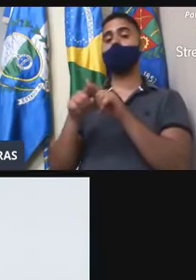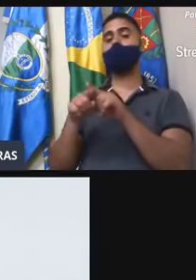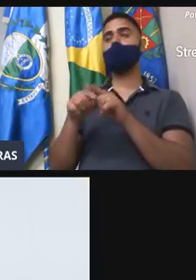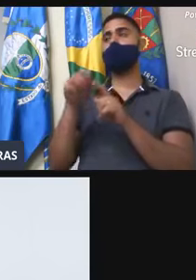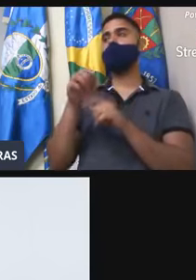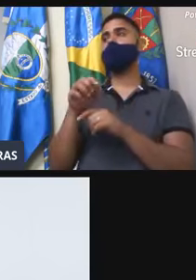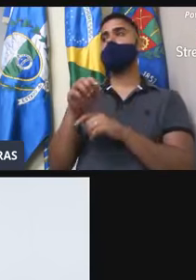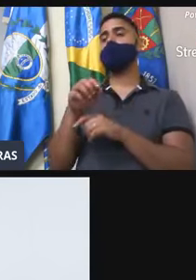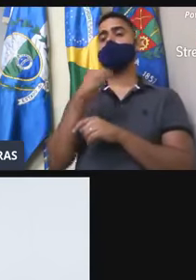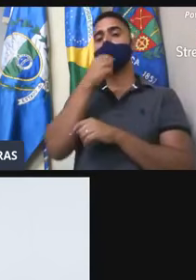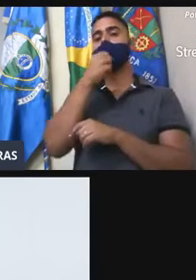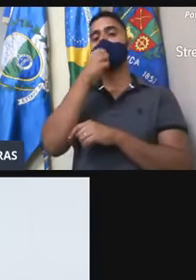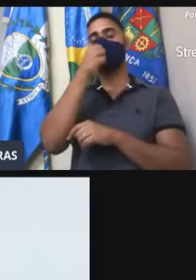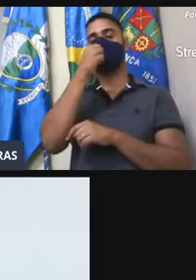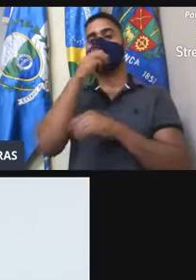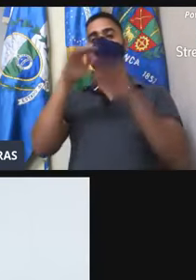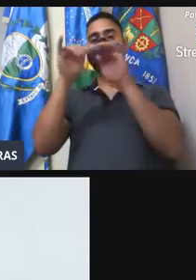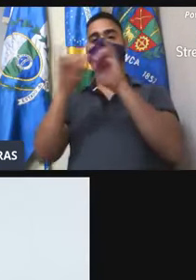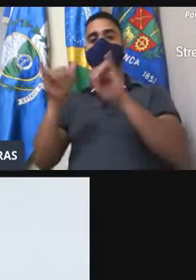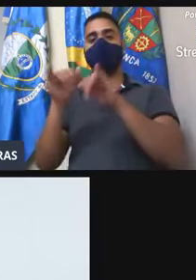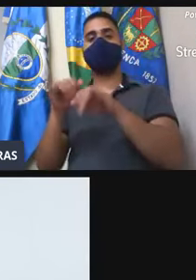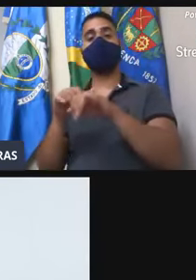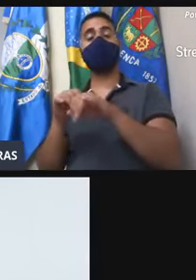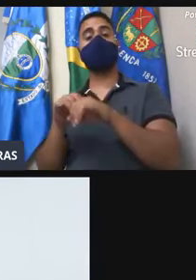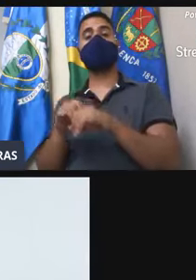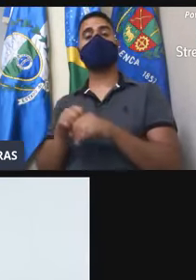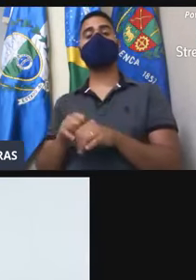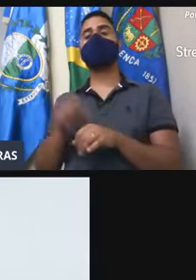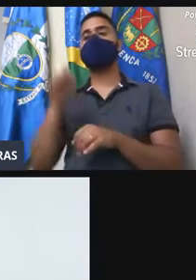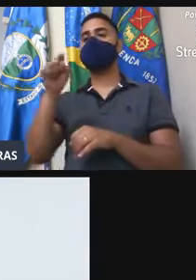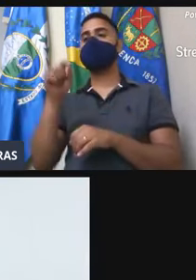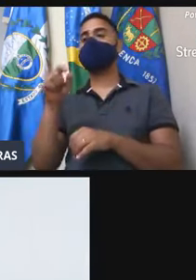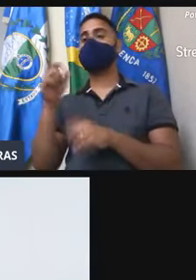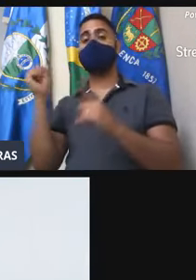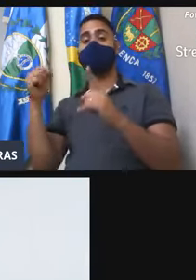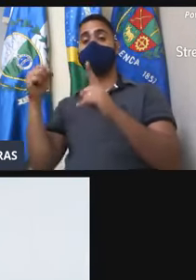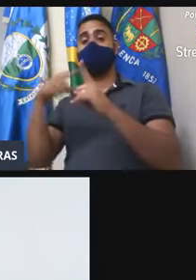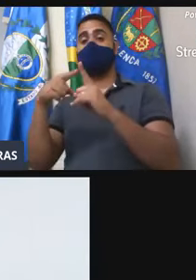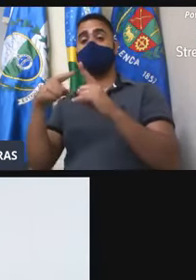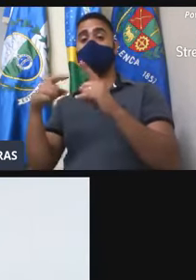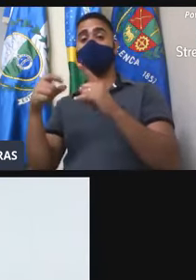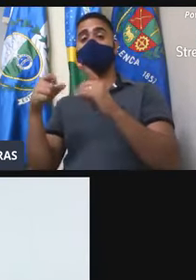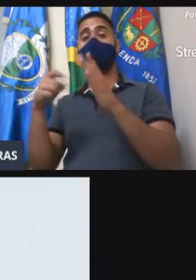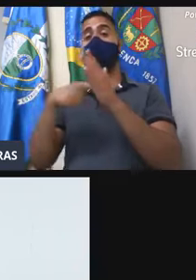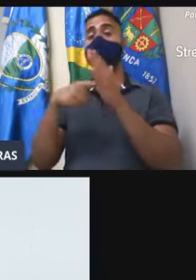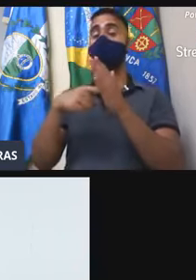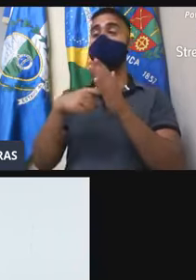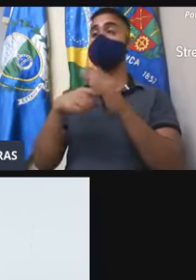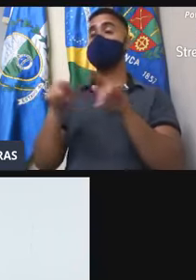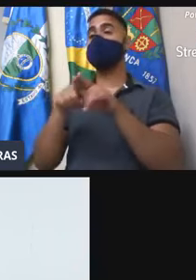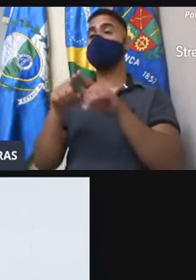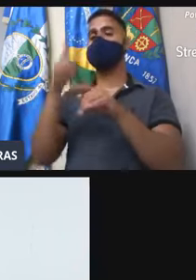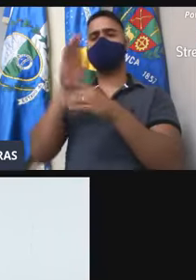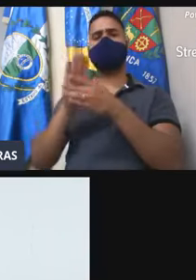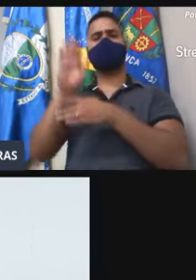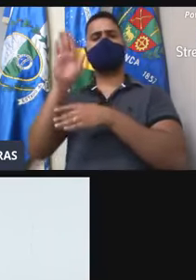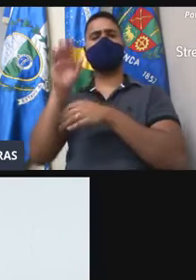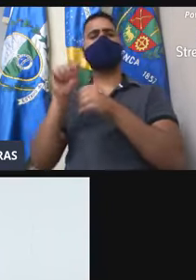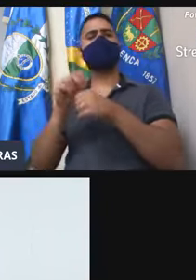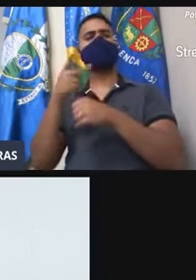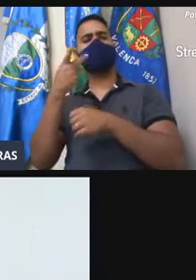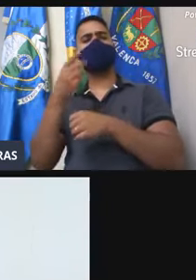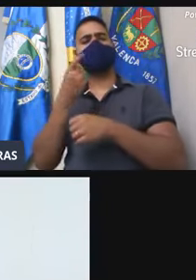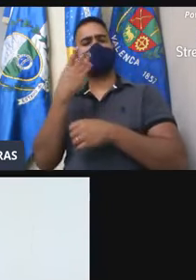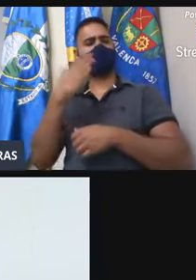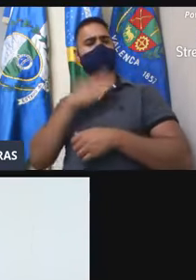2018 sobre propaganda extemporânea de você acusar os candidatos de denegrir na imagem deles. Fale só bem de você, não fale